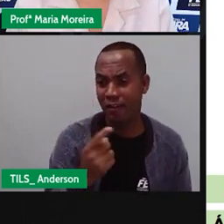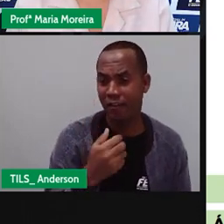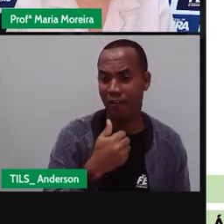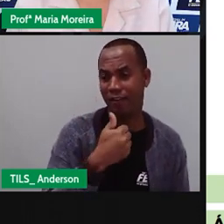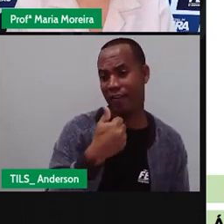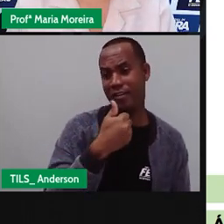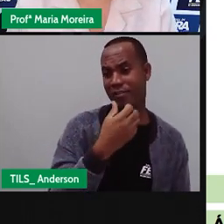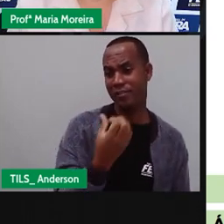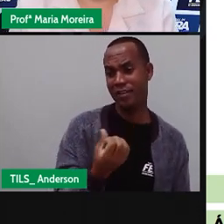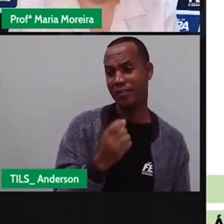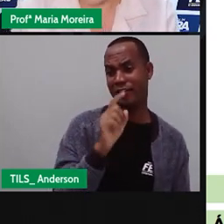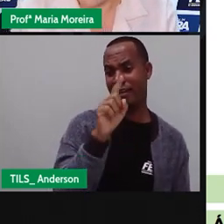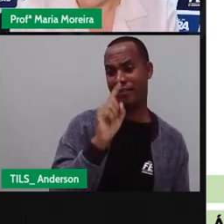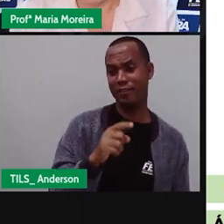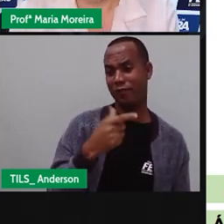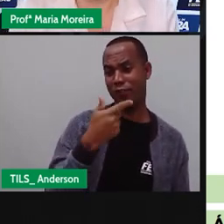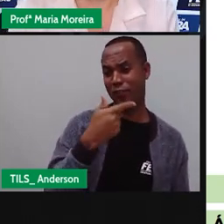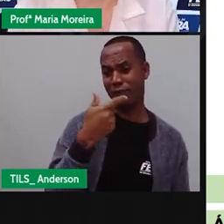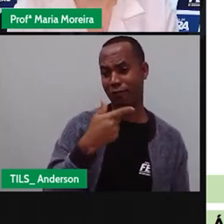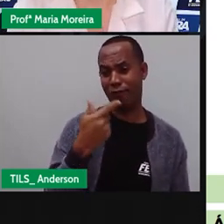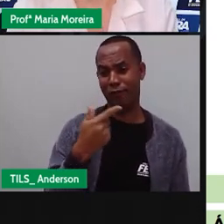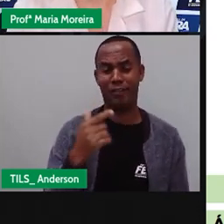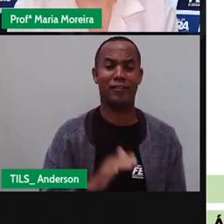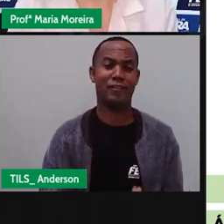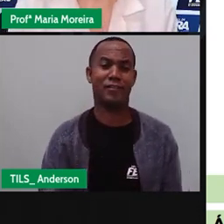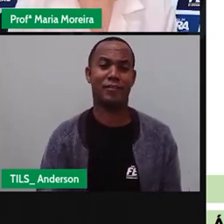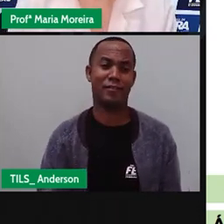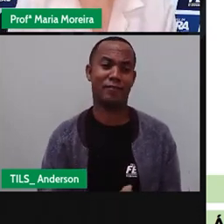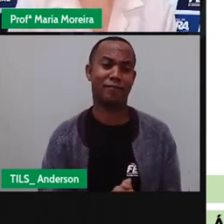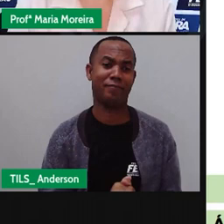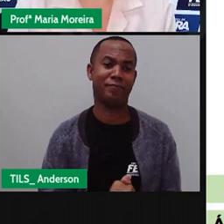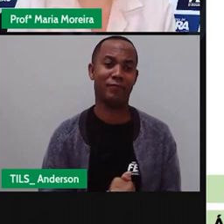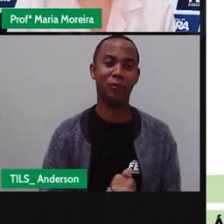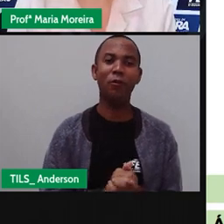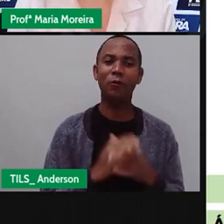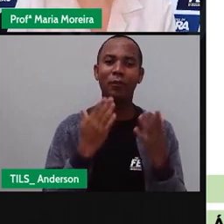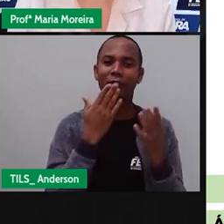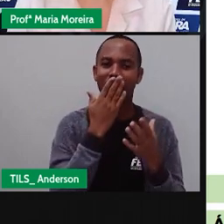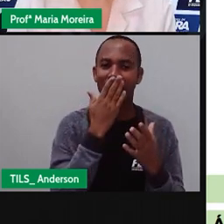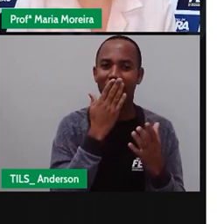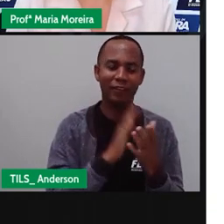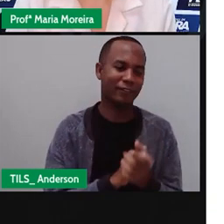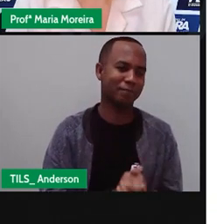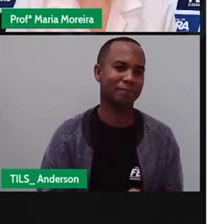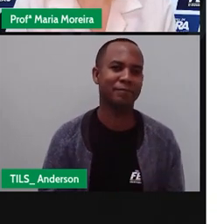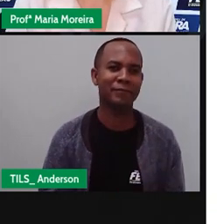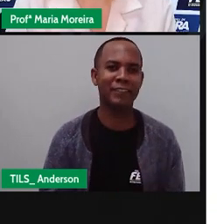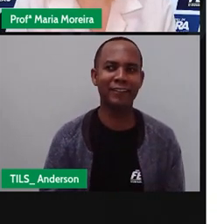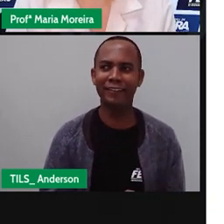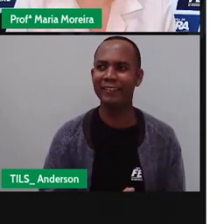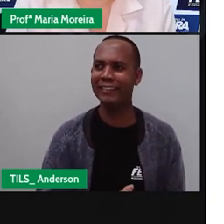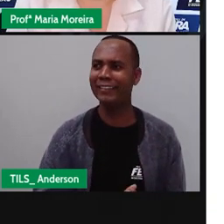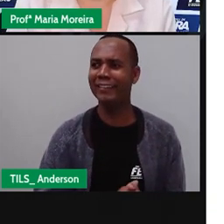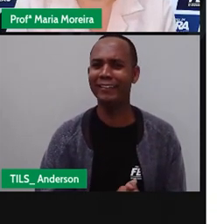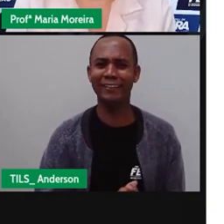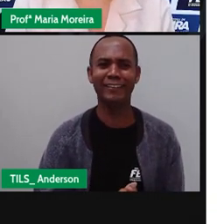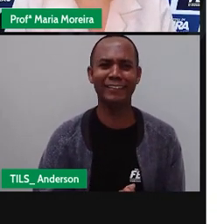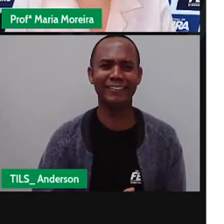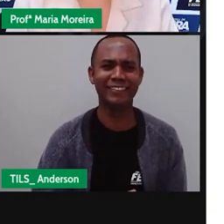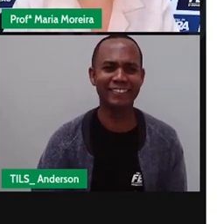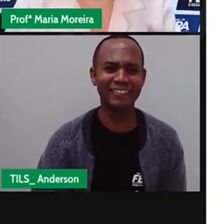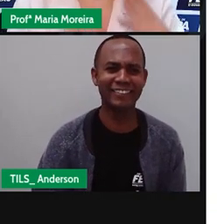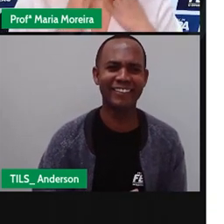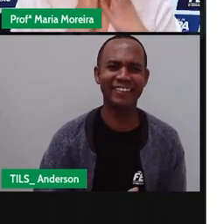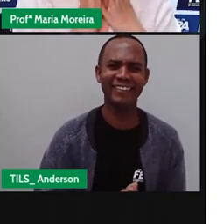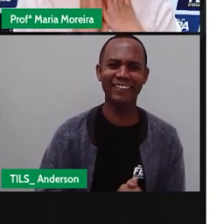ele tá com soninho. Vamos lá. Vamos lá. Como sabemos o vamos